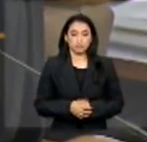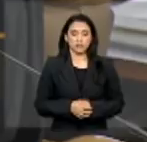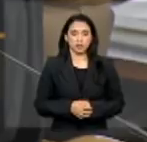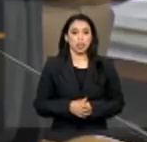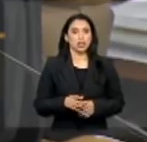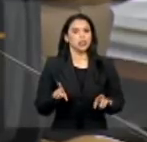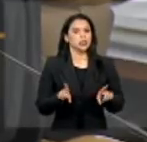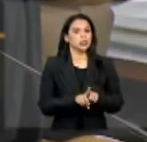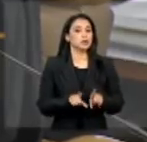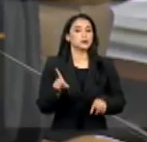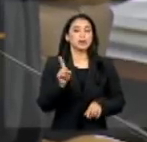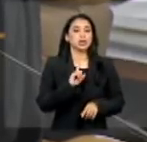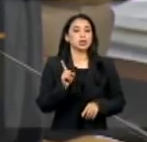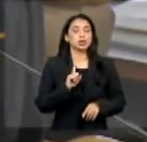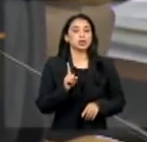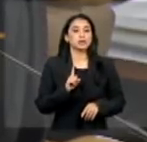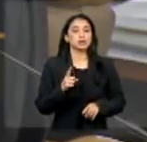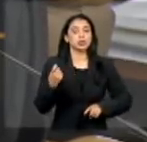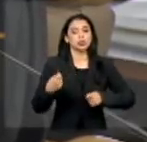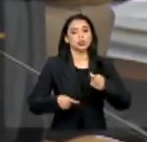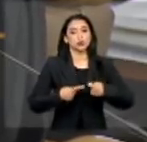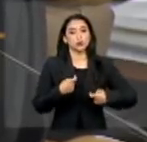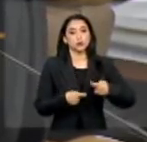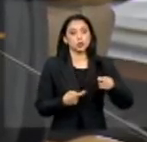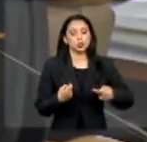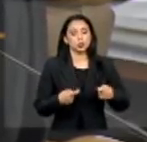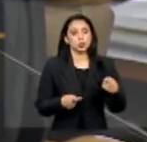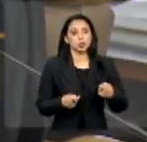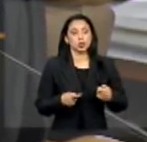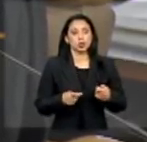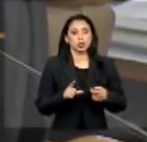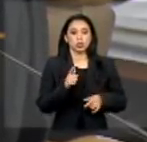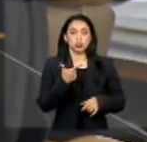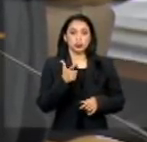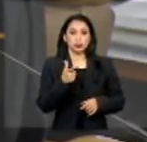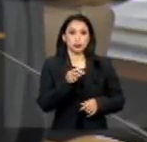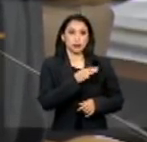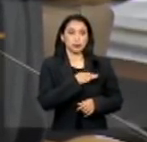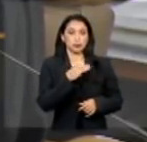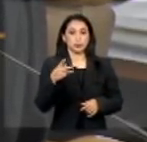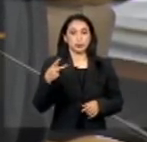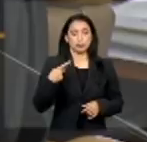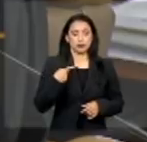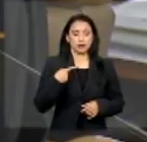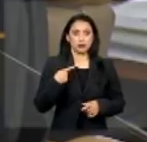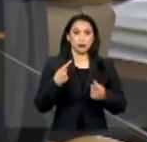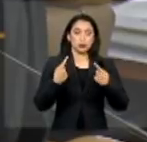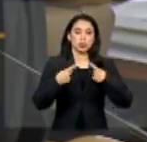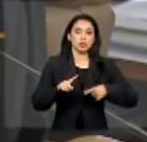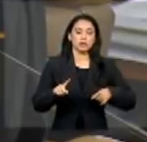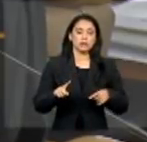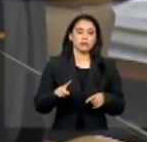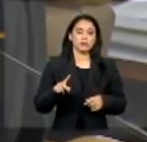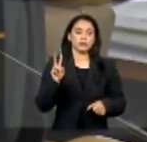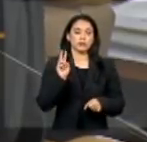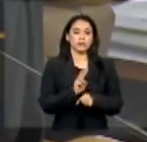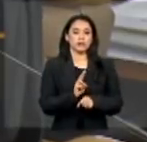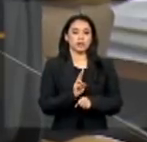discute creio que sobre isso não há divergência entre o ministério público ea defesa não se discute